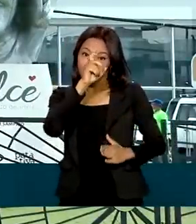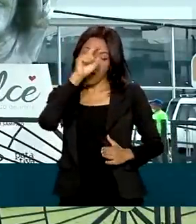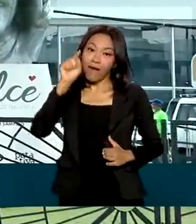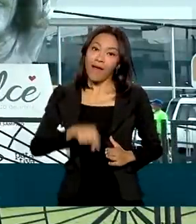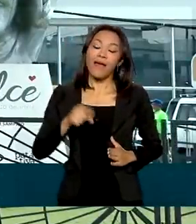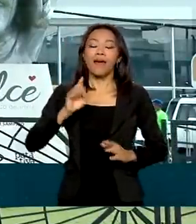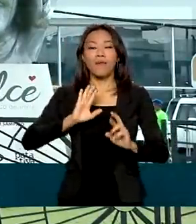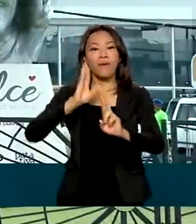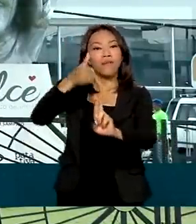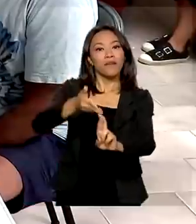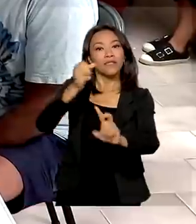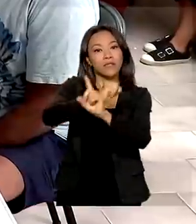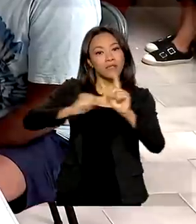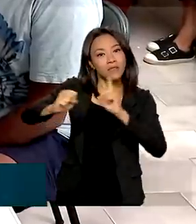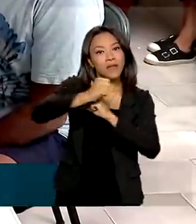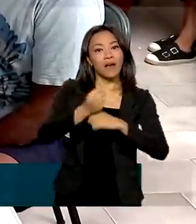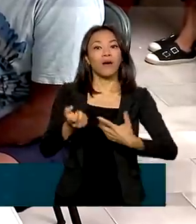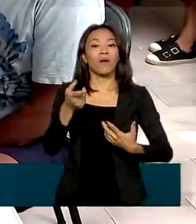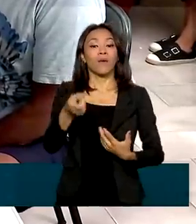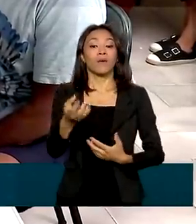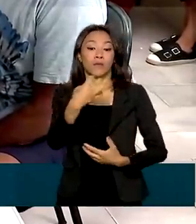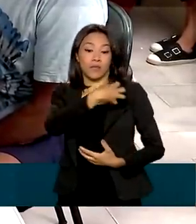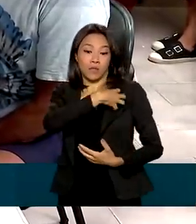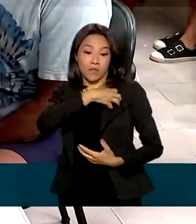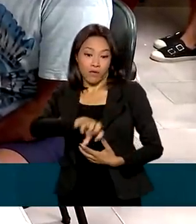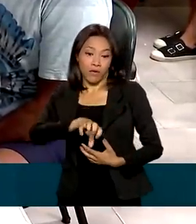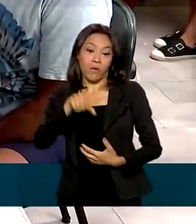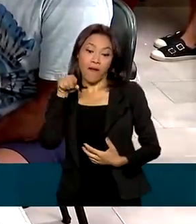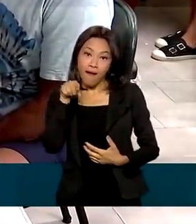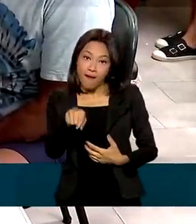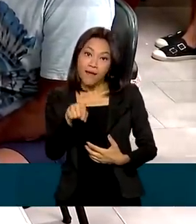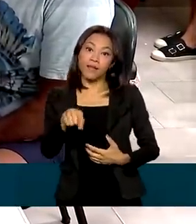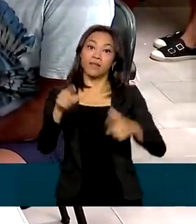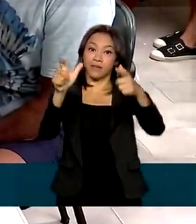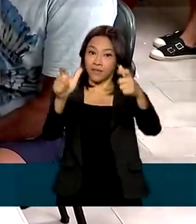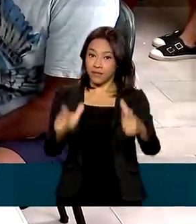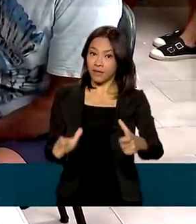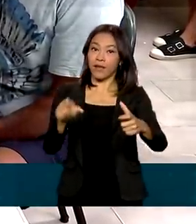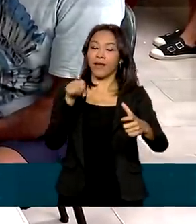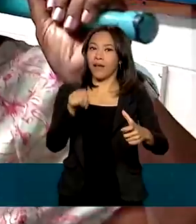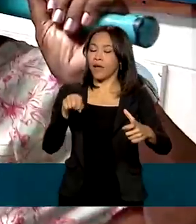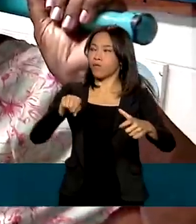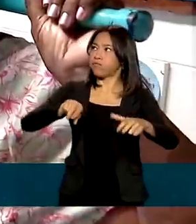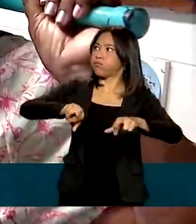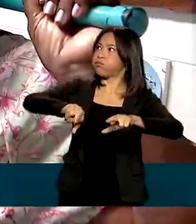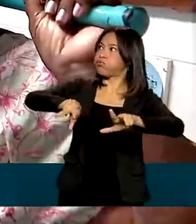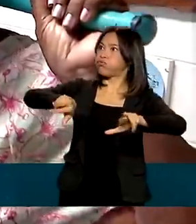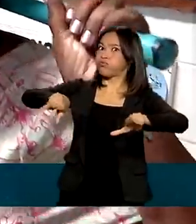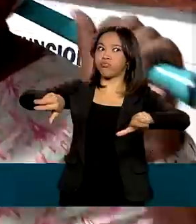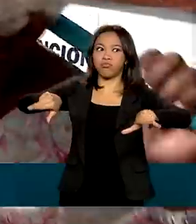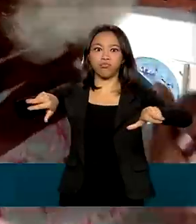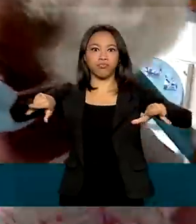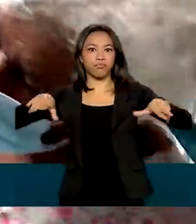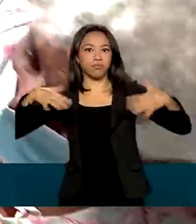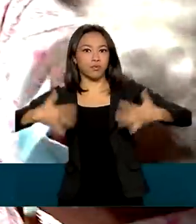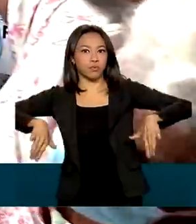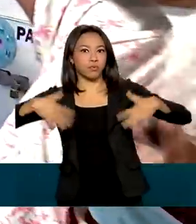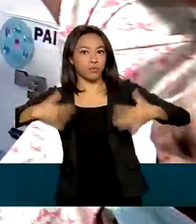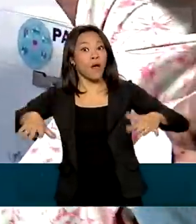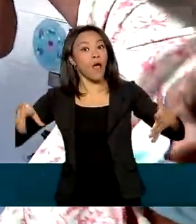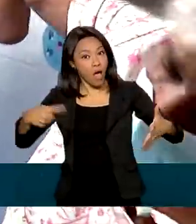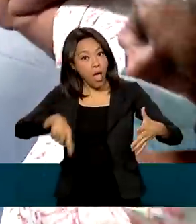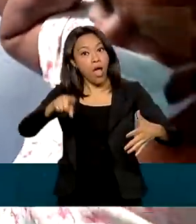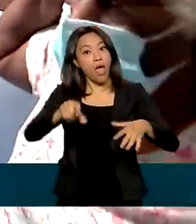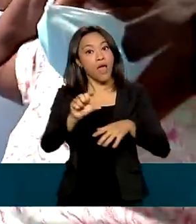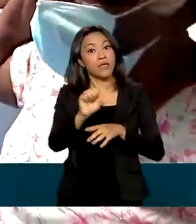Irmã Dulce em Salvador. A entidade filantrópica é um dos maiores complexos de saúde 100% SUS do